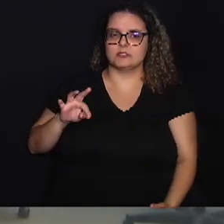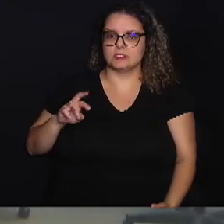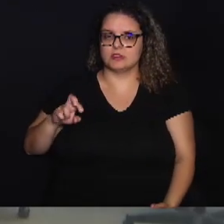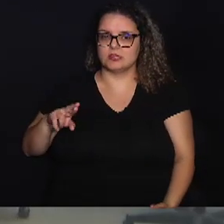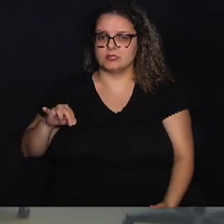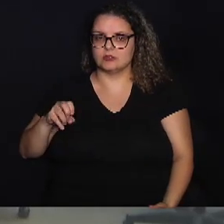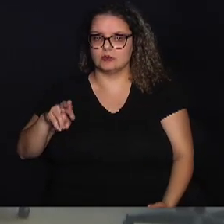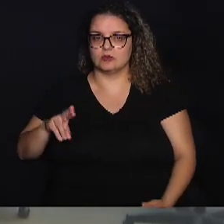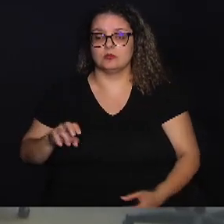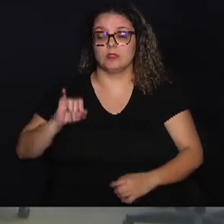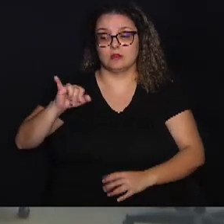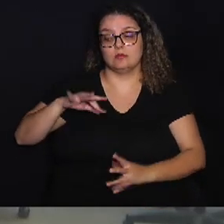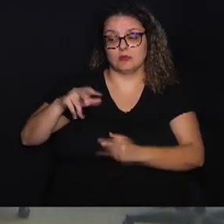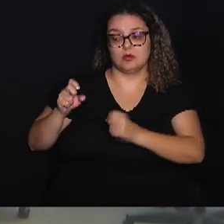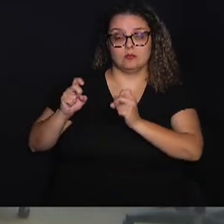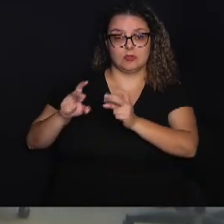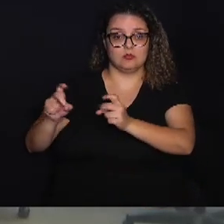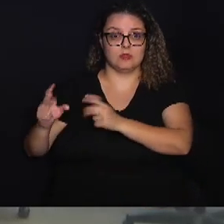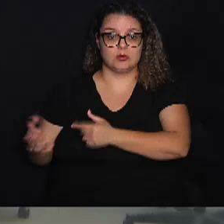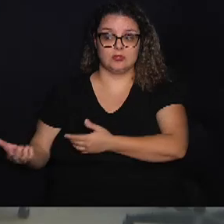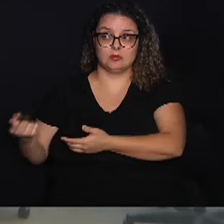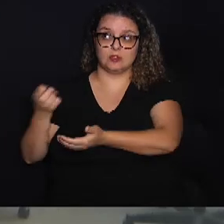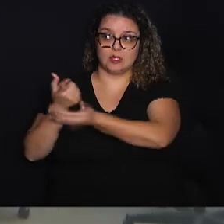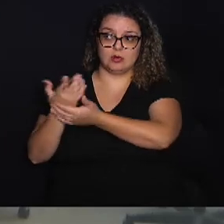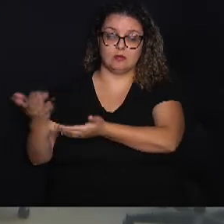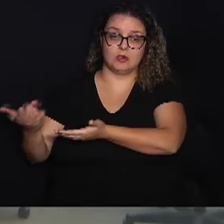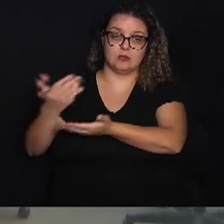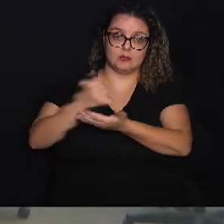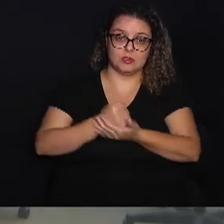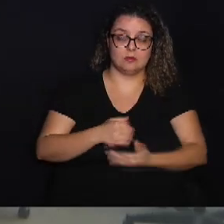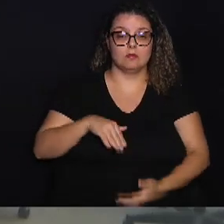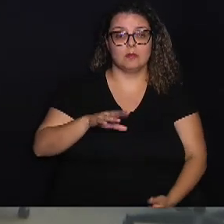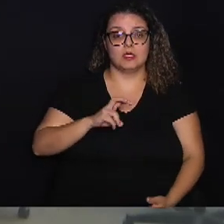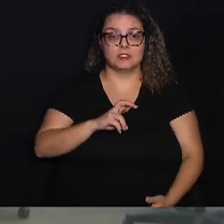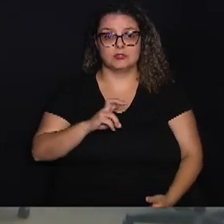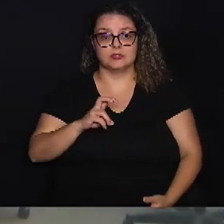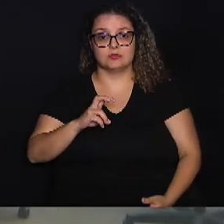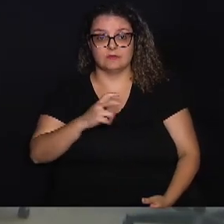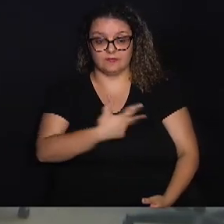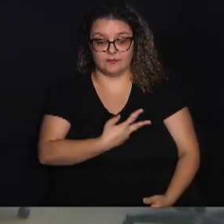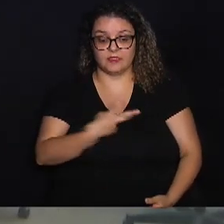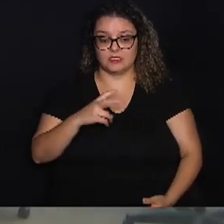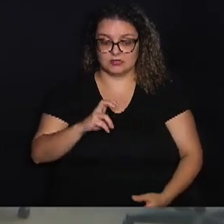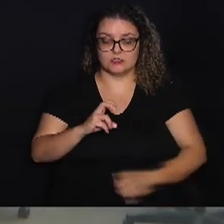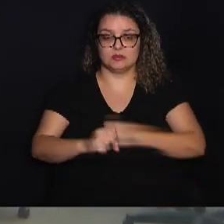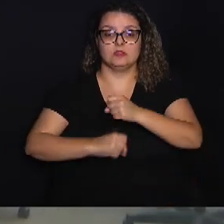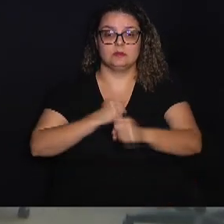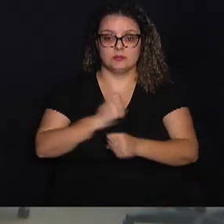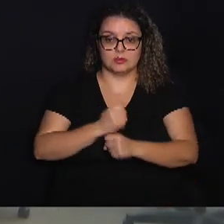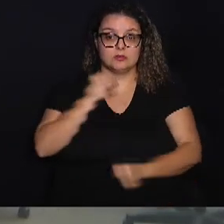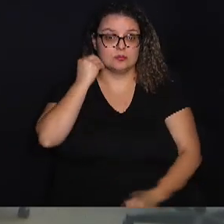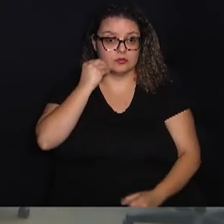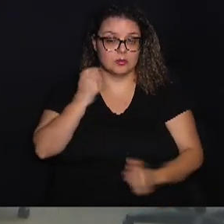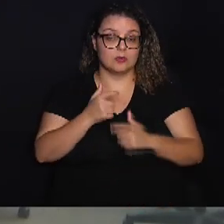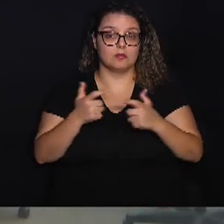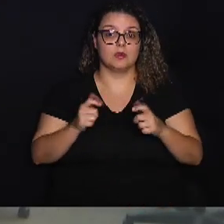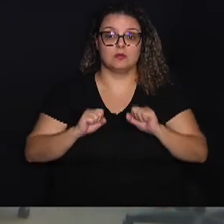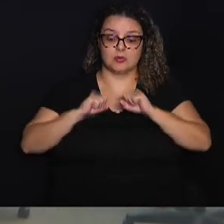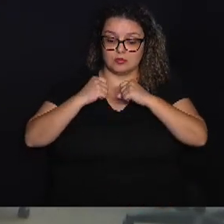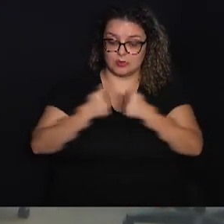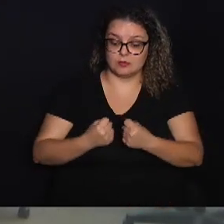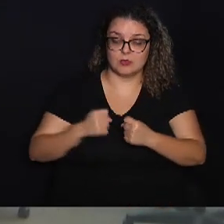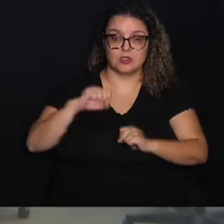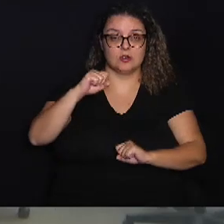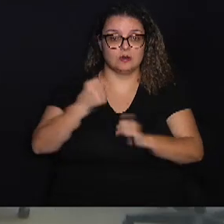importação e exportação acumulando mais de 25 anos de experiência a maior parte desse tempo foi dedicada a